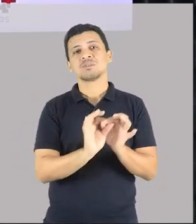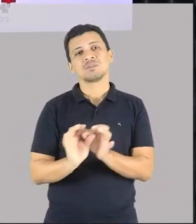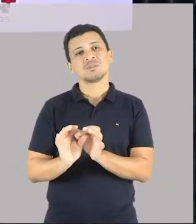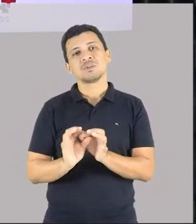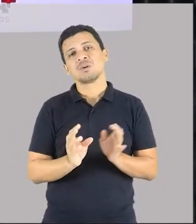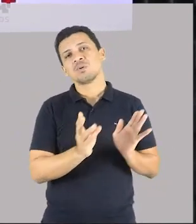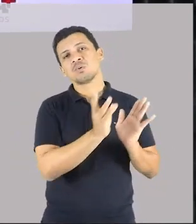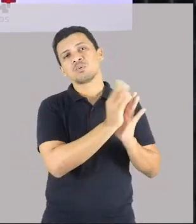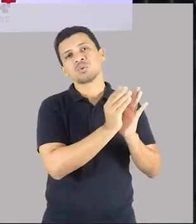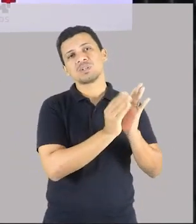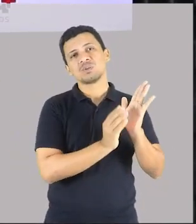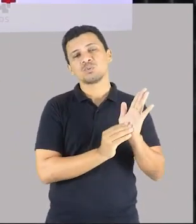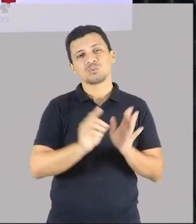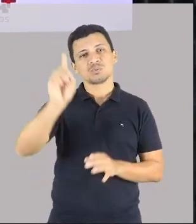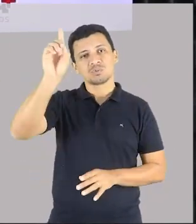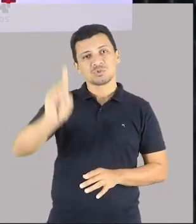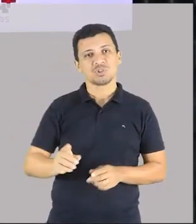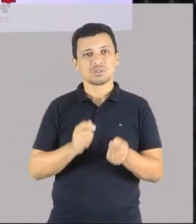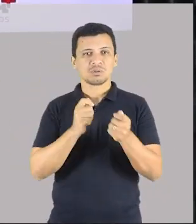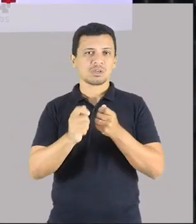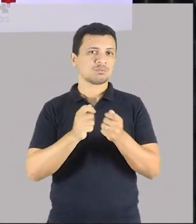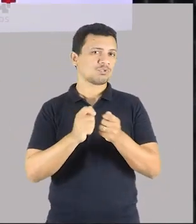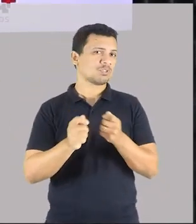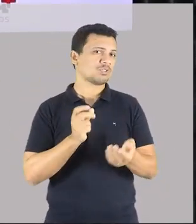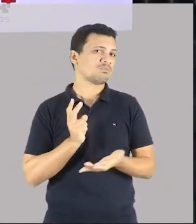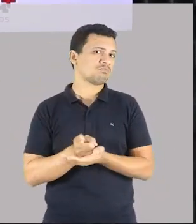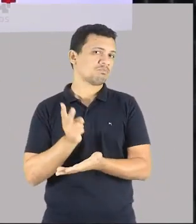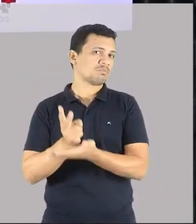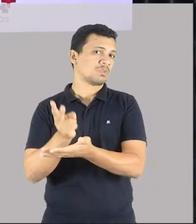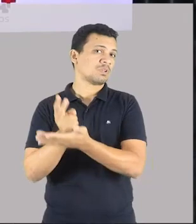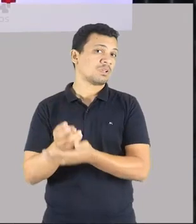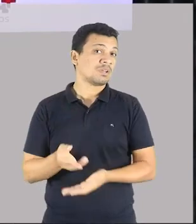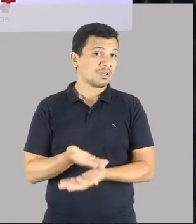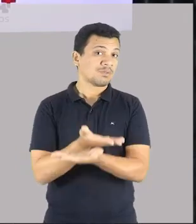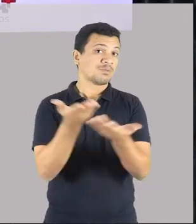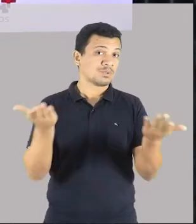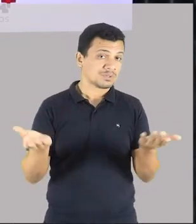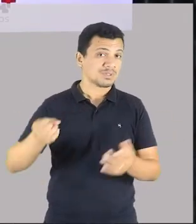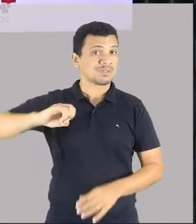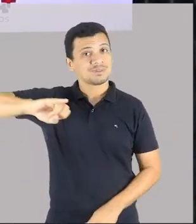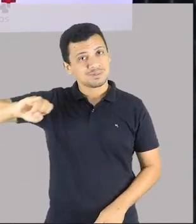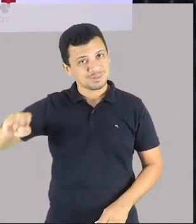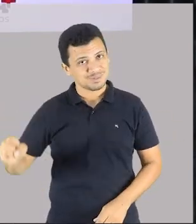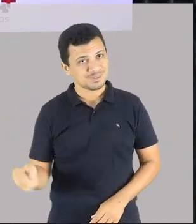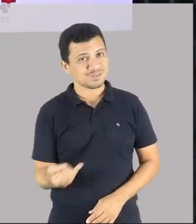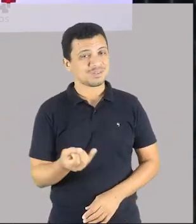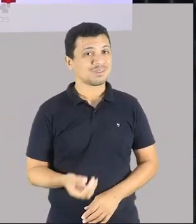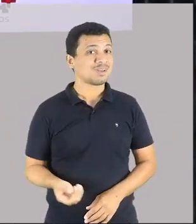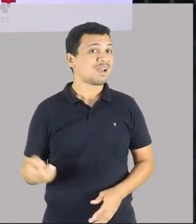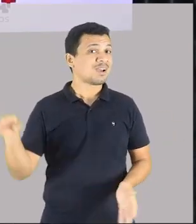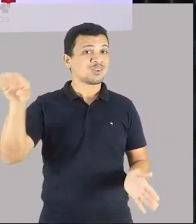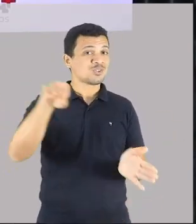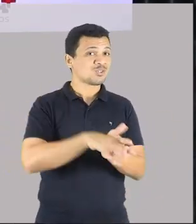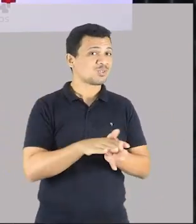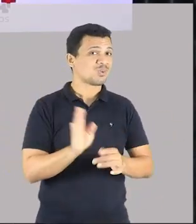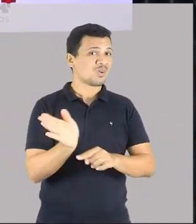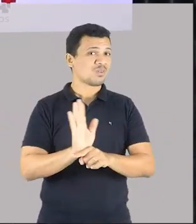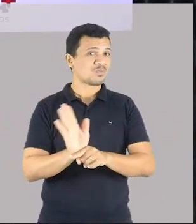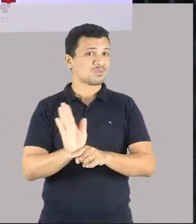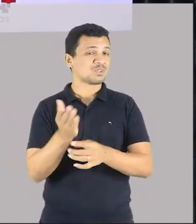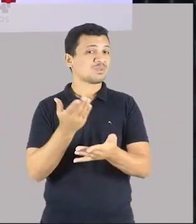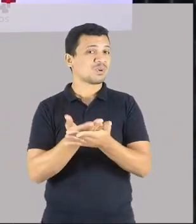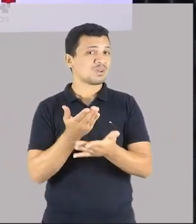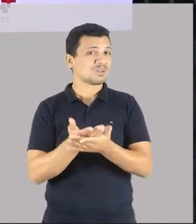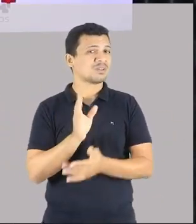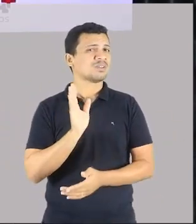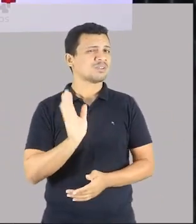Direito Administrativo, espero que você tenha aproveitado a jornada até aqui. Se você chegou nessa videoaula, certamente você já